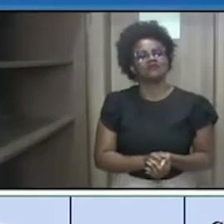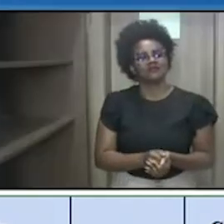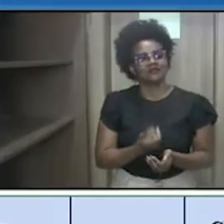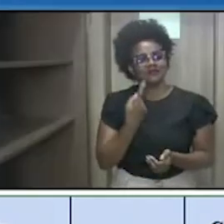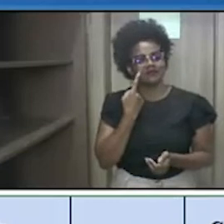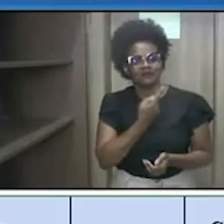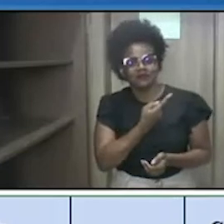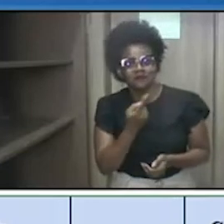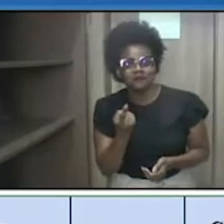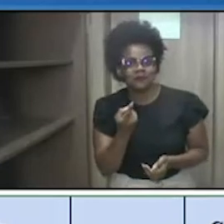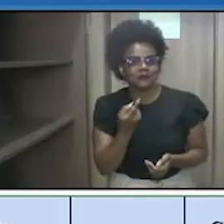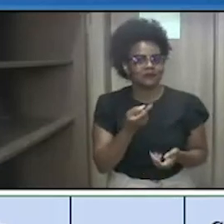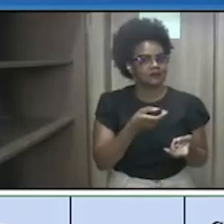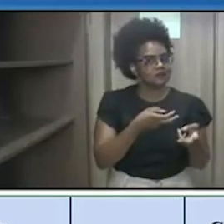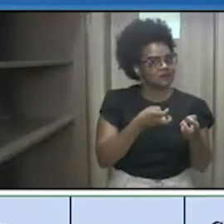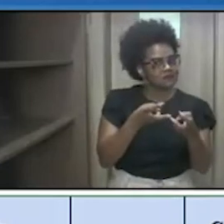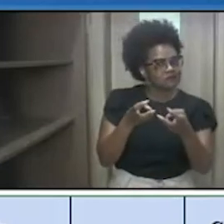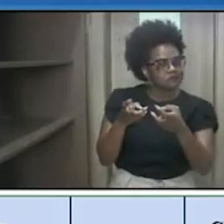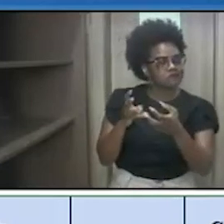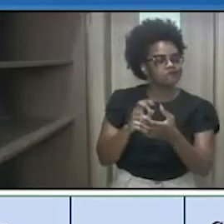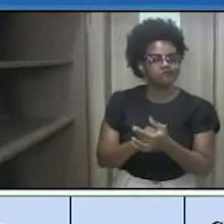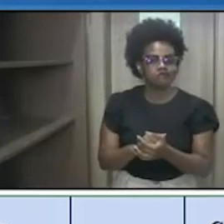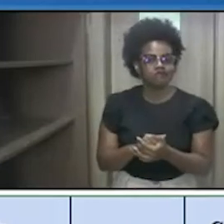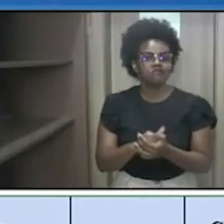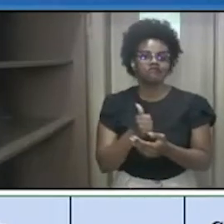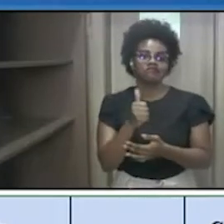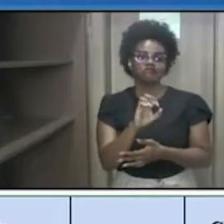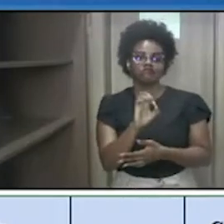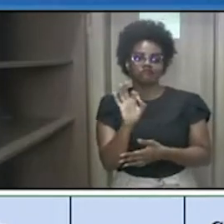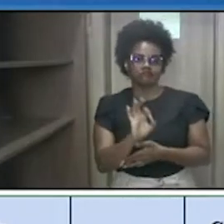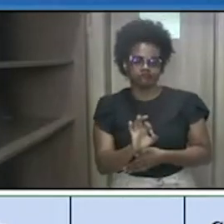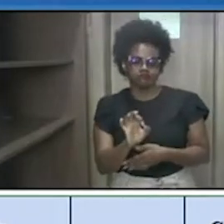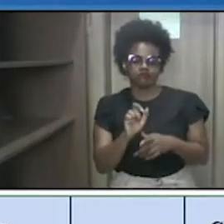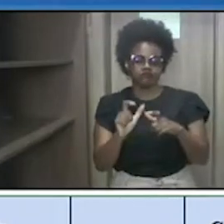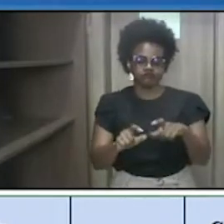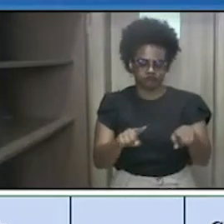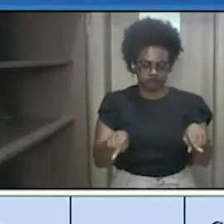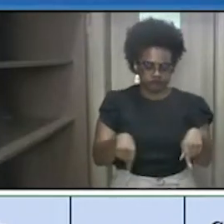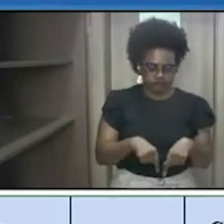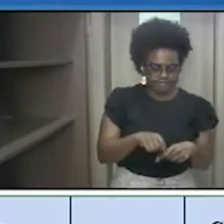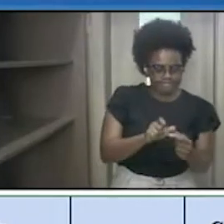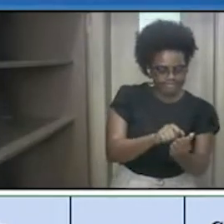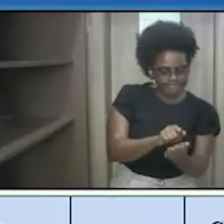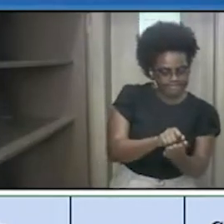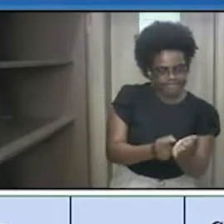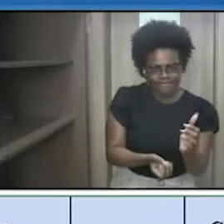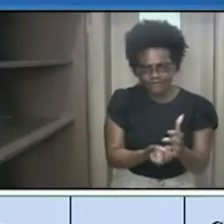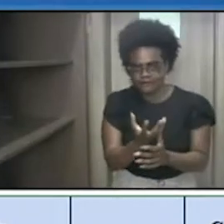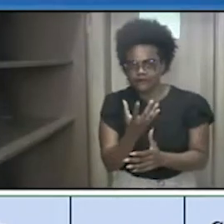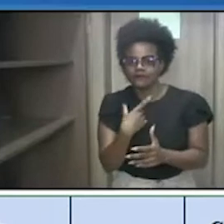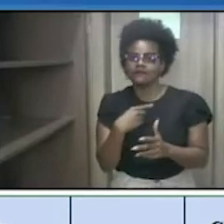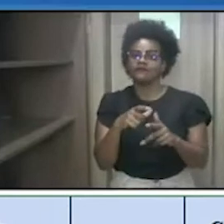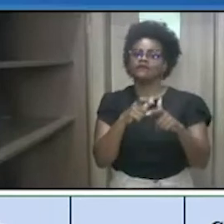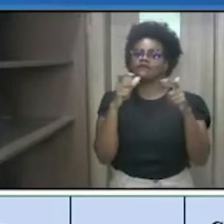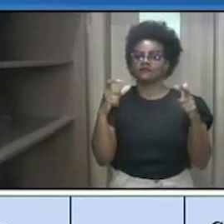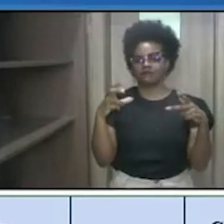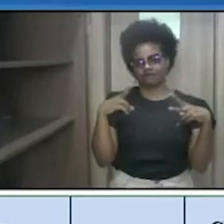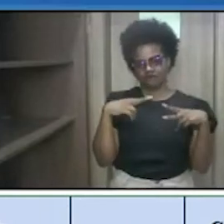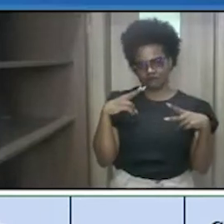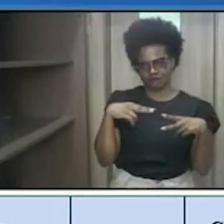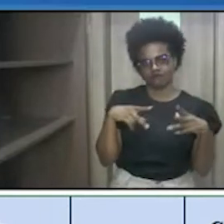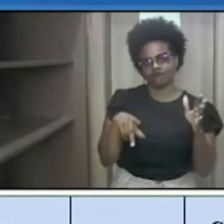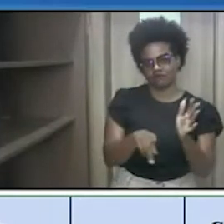você vê 100% dos laboratórios, nesse caso aí, são privados, né, da